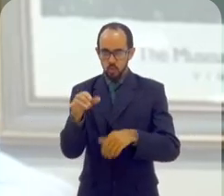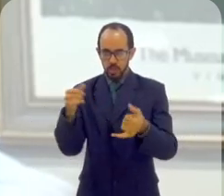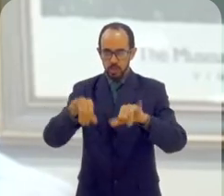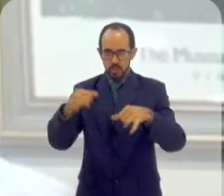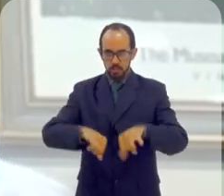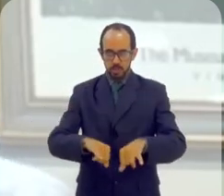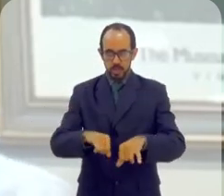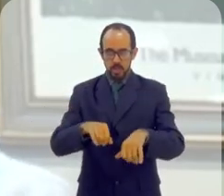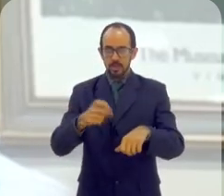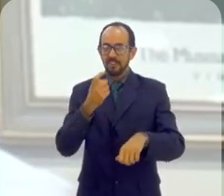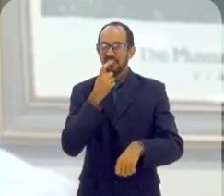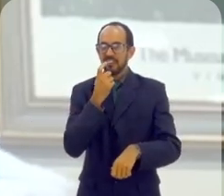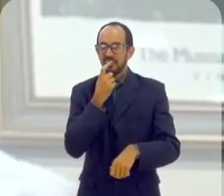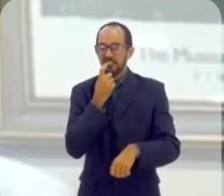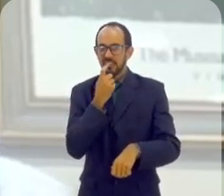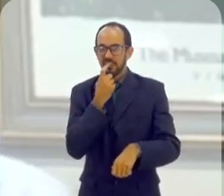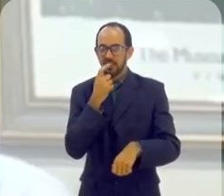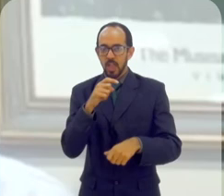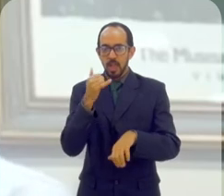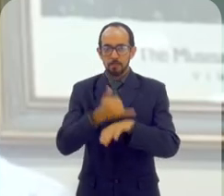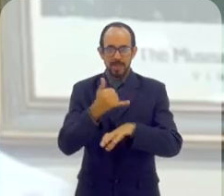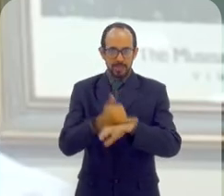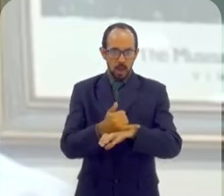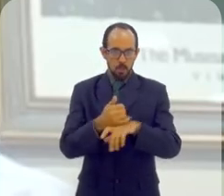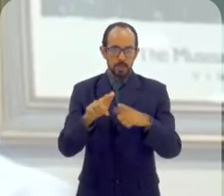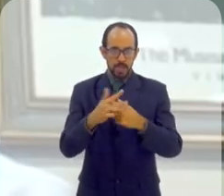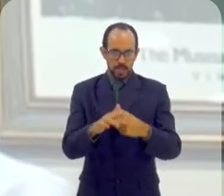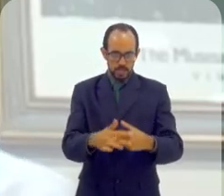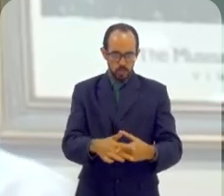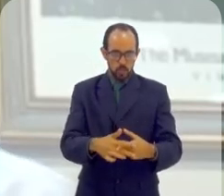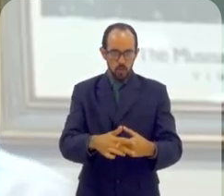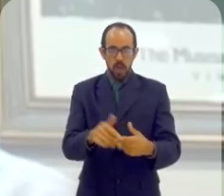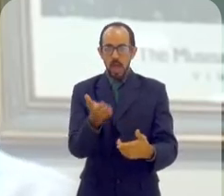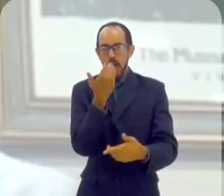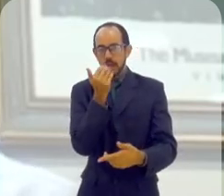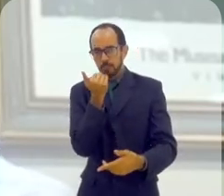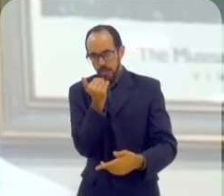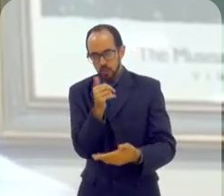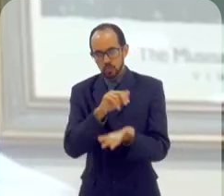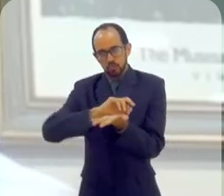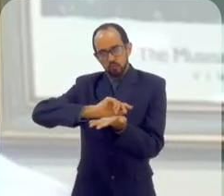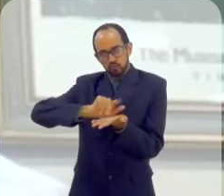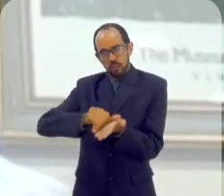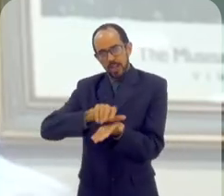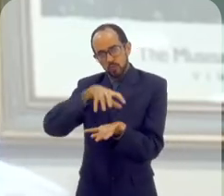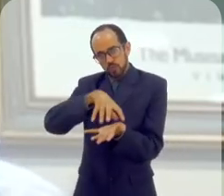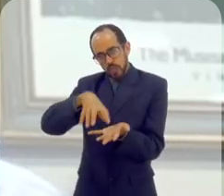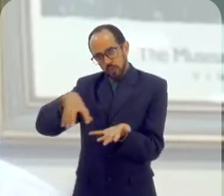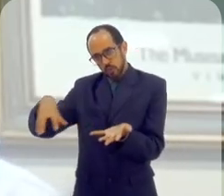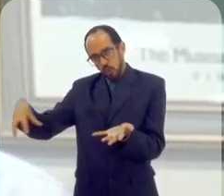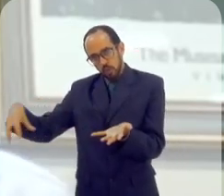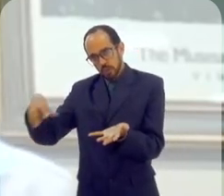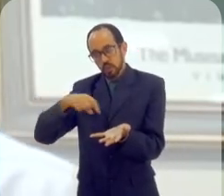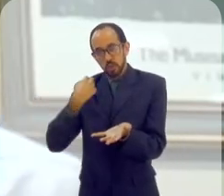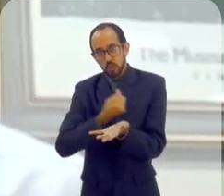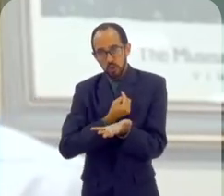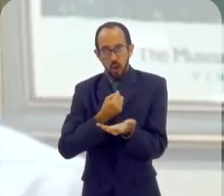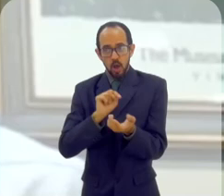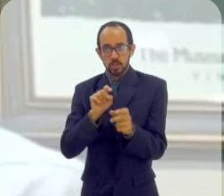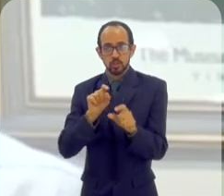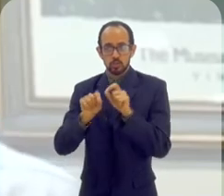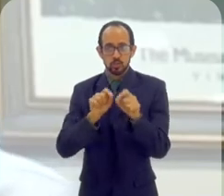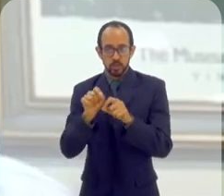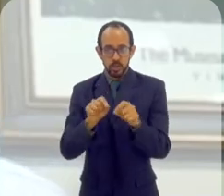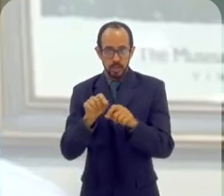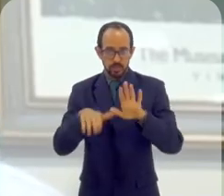química vidros metal mecânico alimentos uma série de setores que nós só